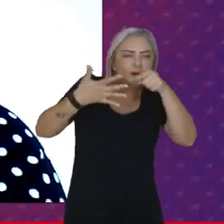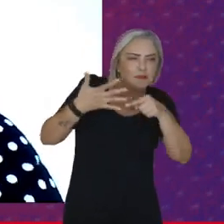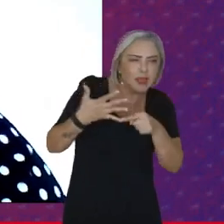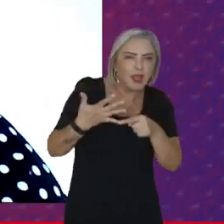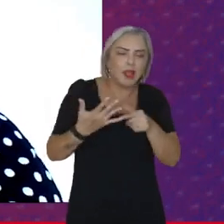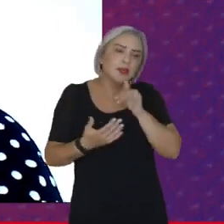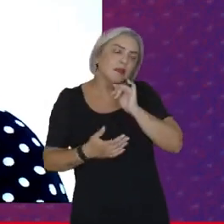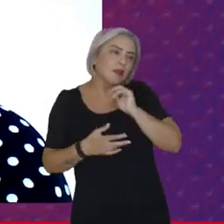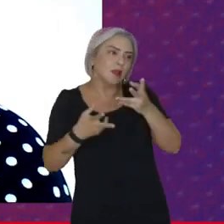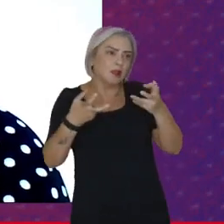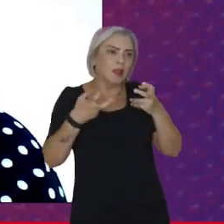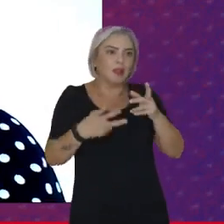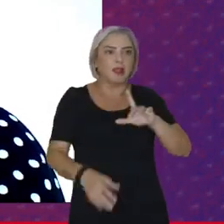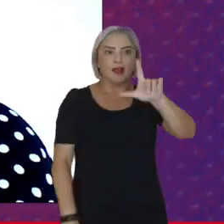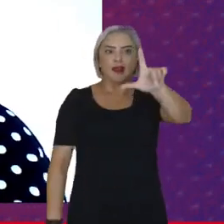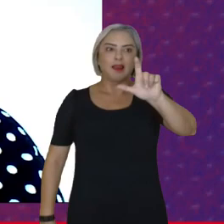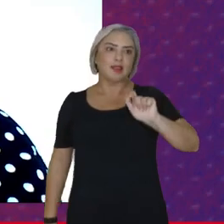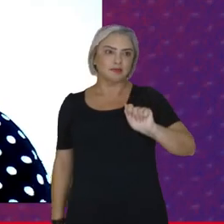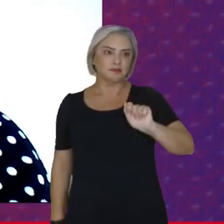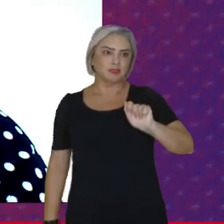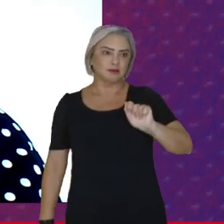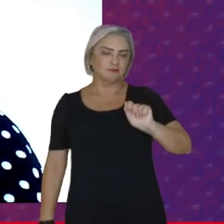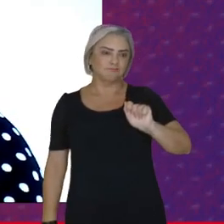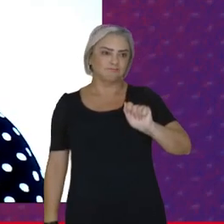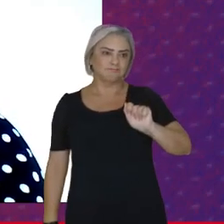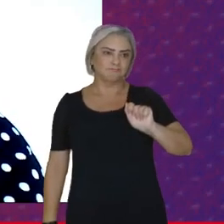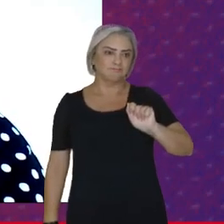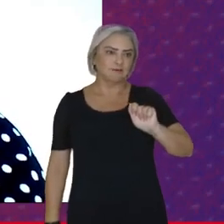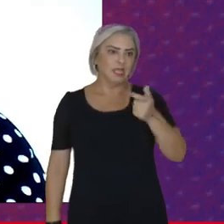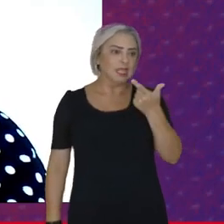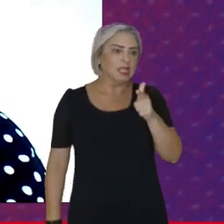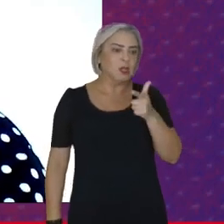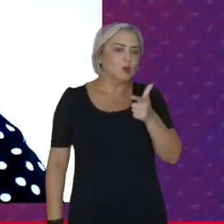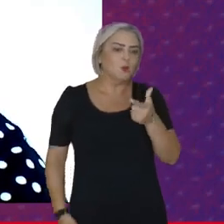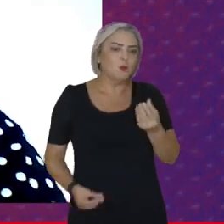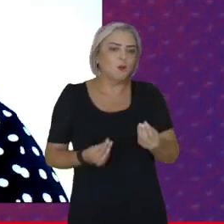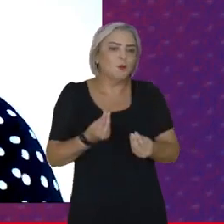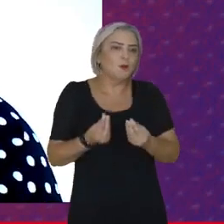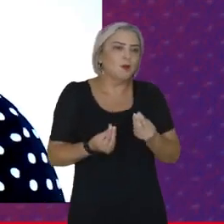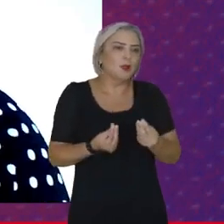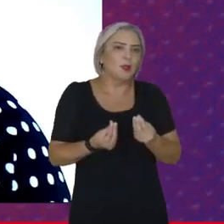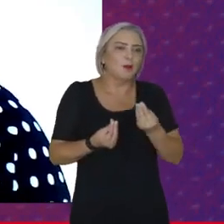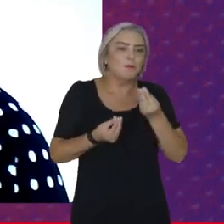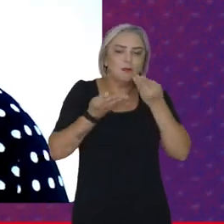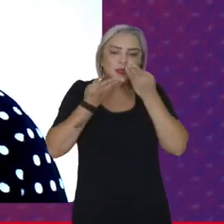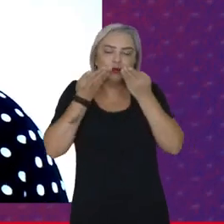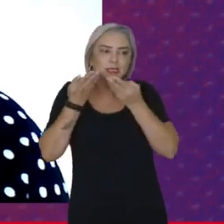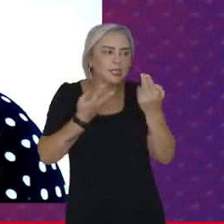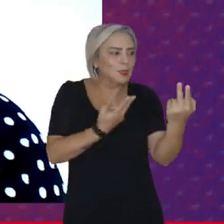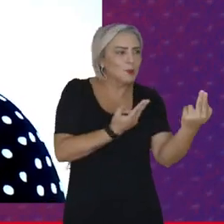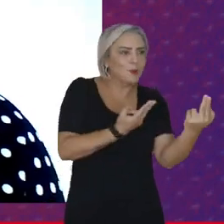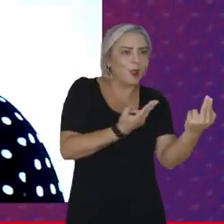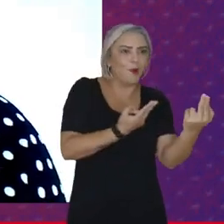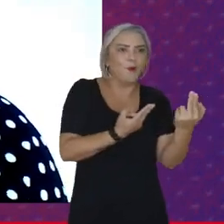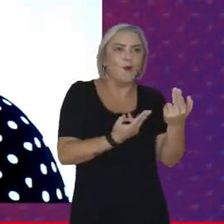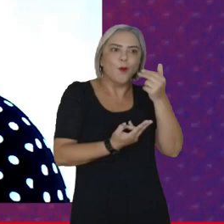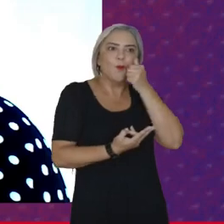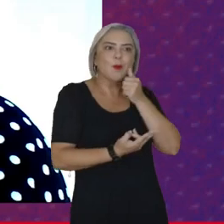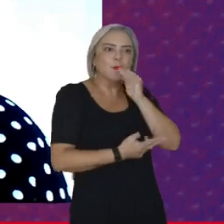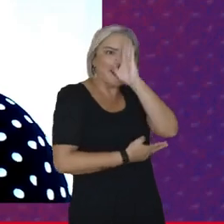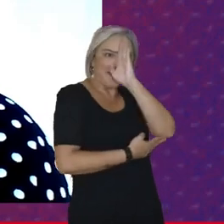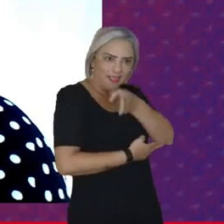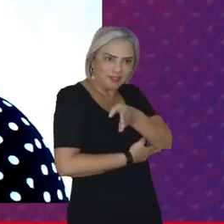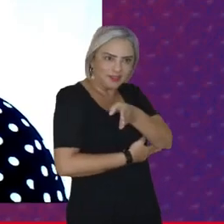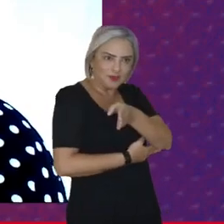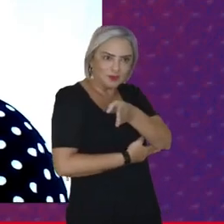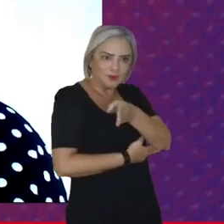em conta que ela é lésbica e que não dá para o mesmo atendimento dado a uma mulher